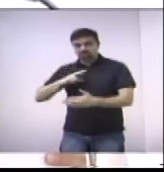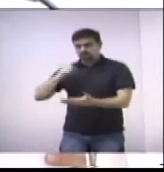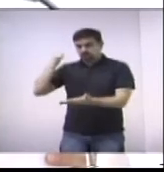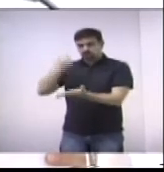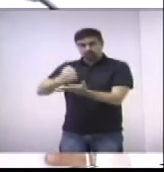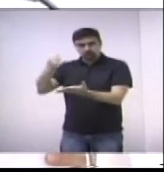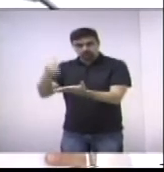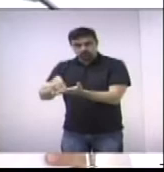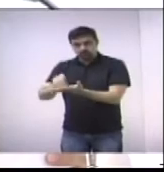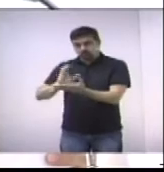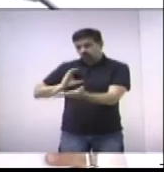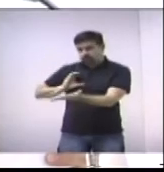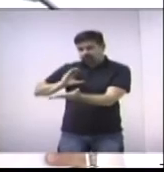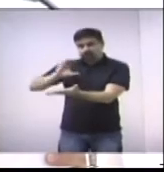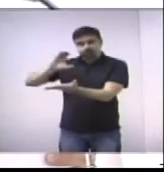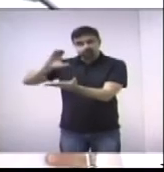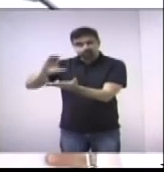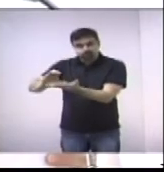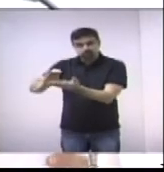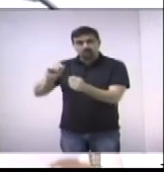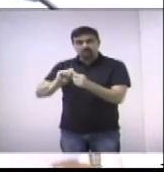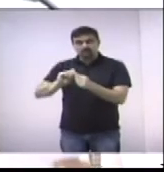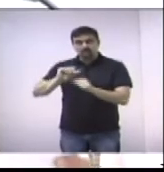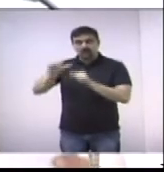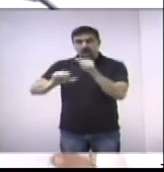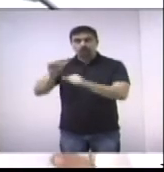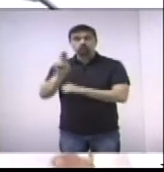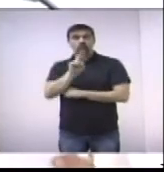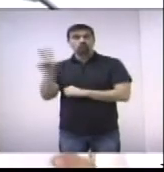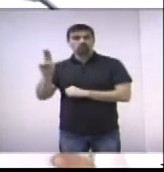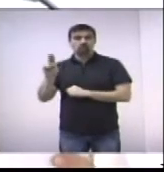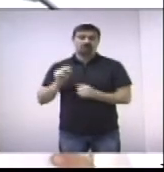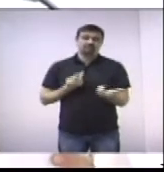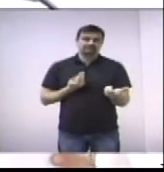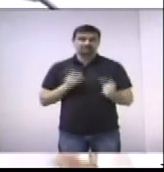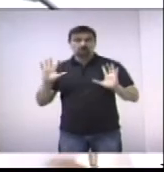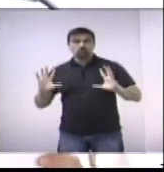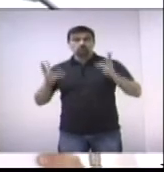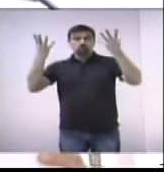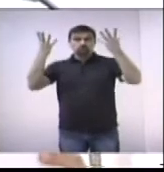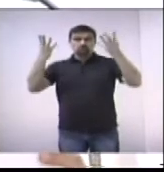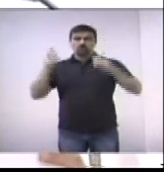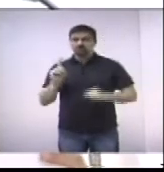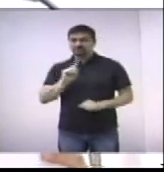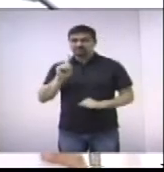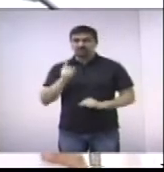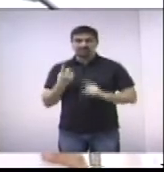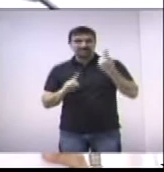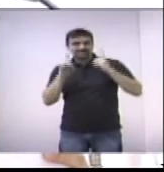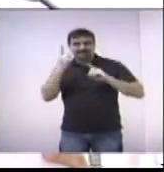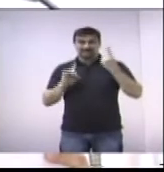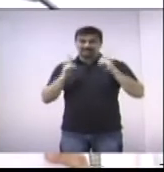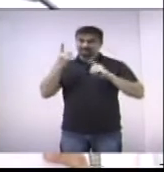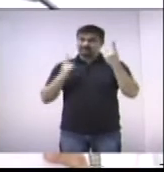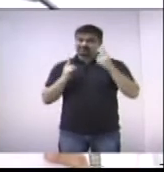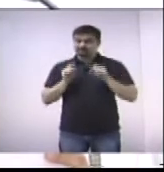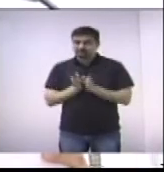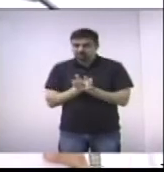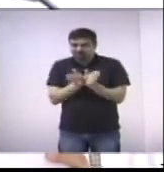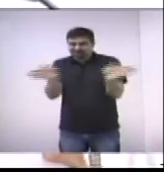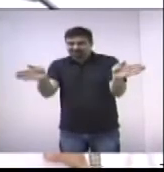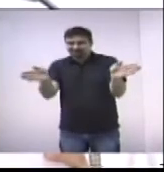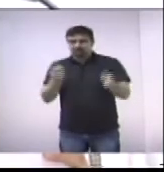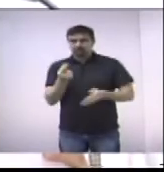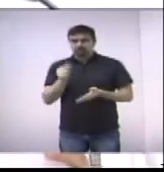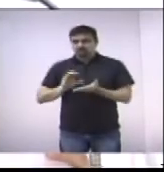constar o termo desfiles de escola de samba, constou shows carnavalescos. 11. Todavia, o que se